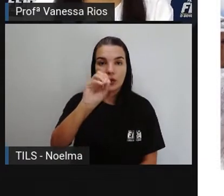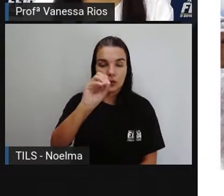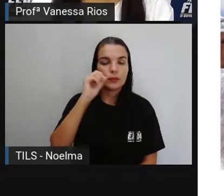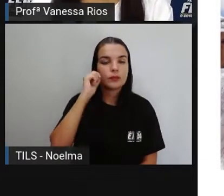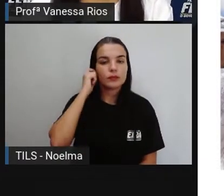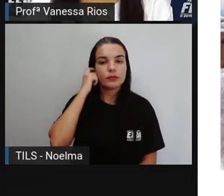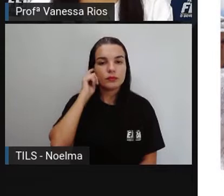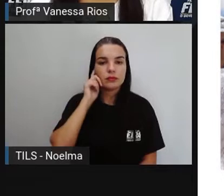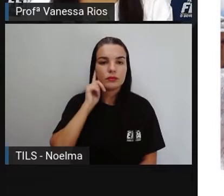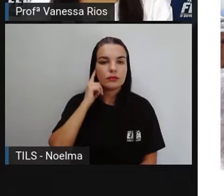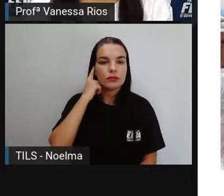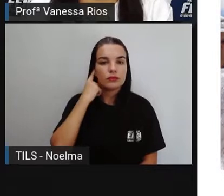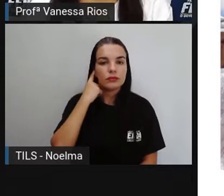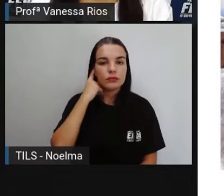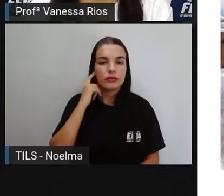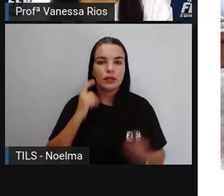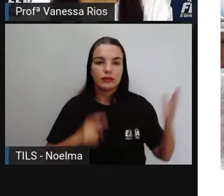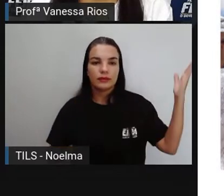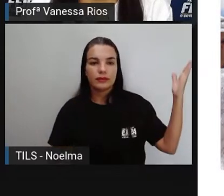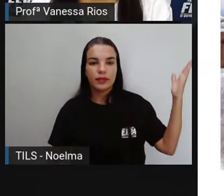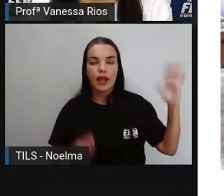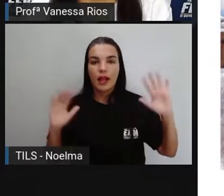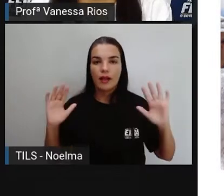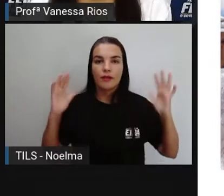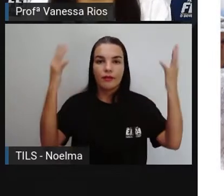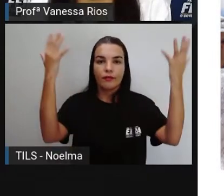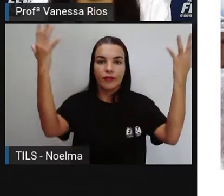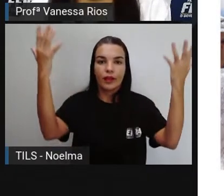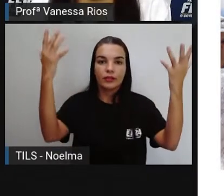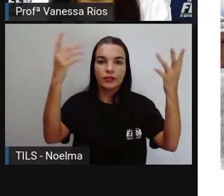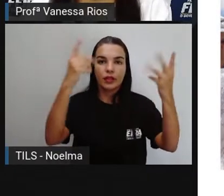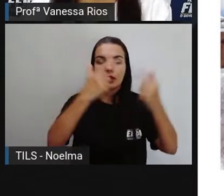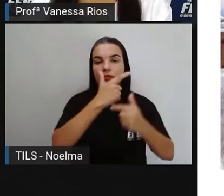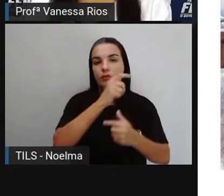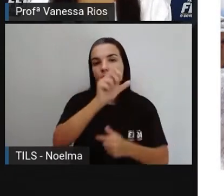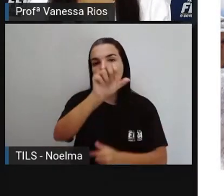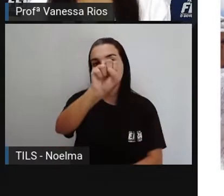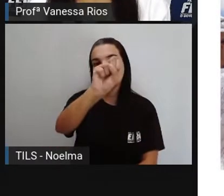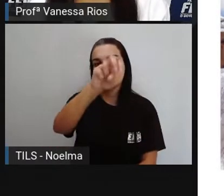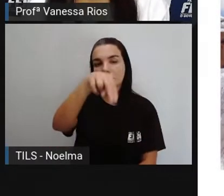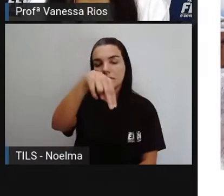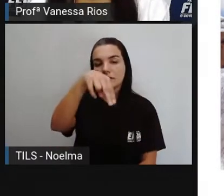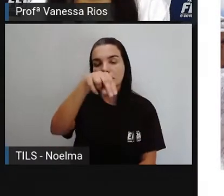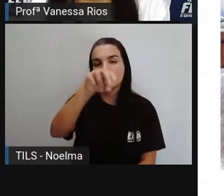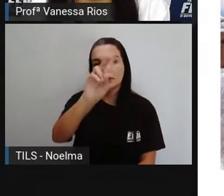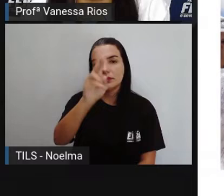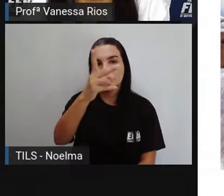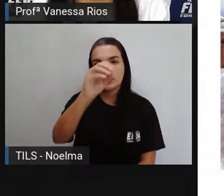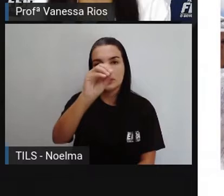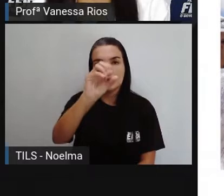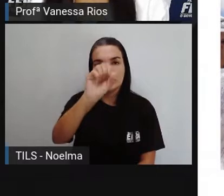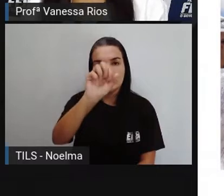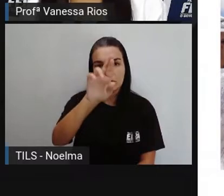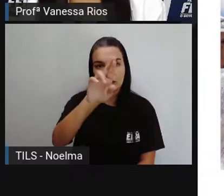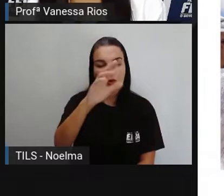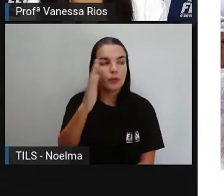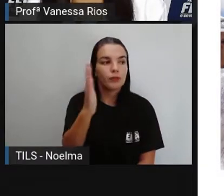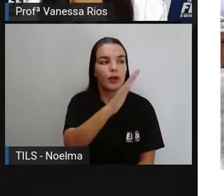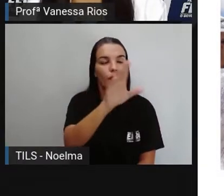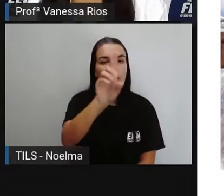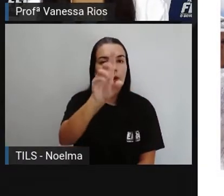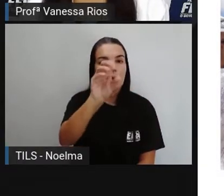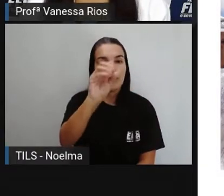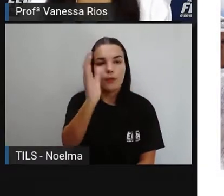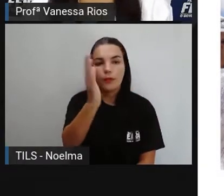lugar. Ganha destaque aí a festa em comemoração ao Senhor do Bonfim, né? A lavagem do Senhor do Bonfim, que acontece em